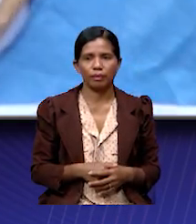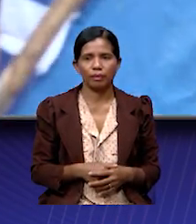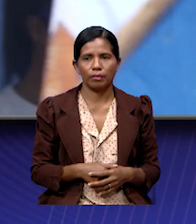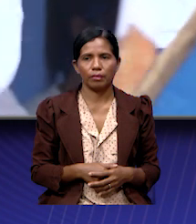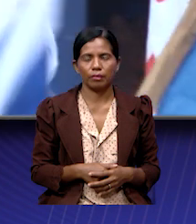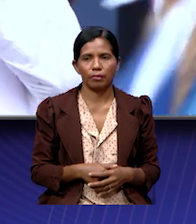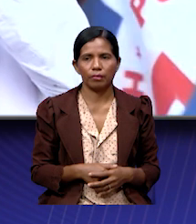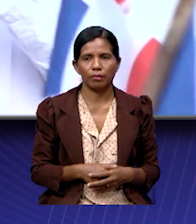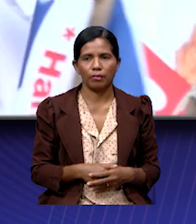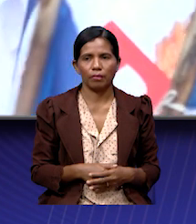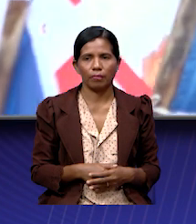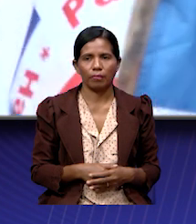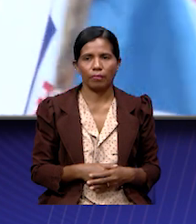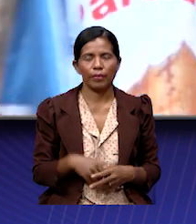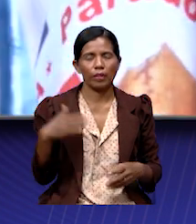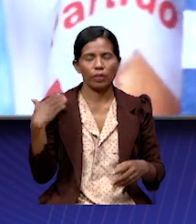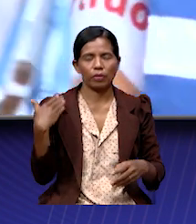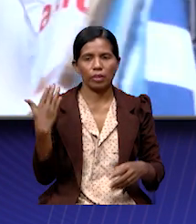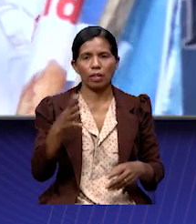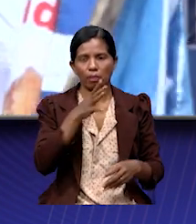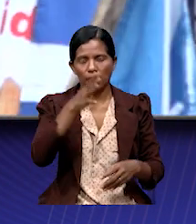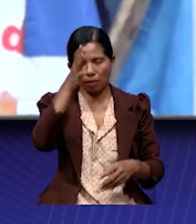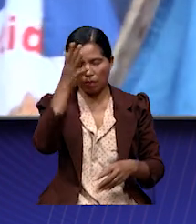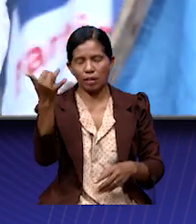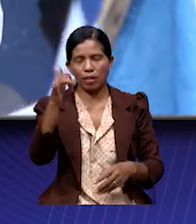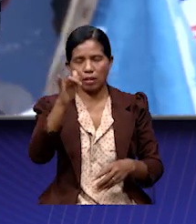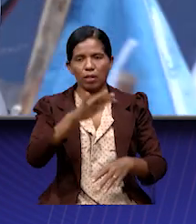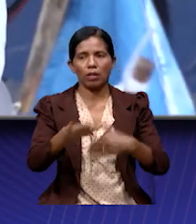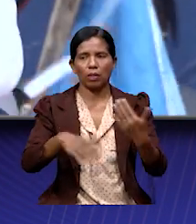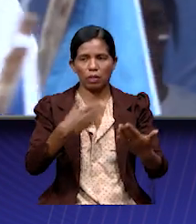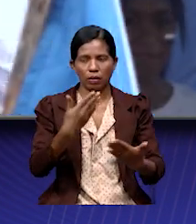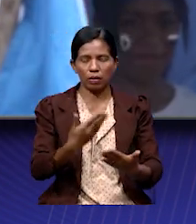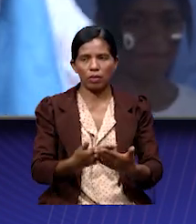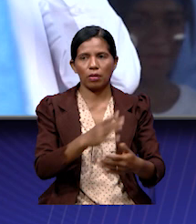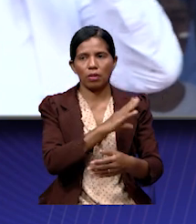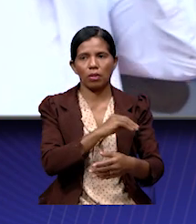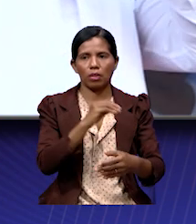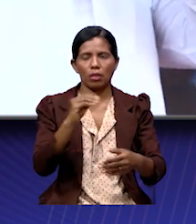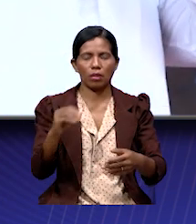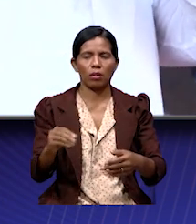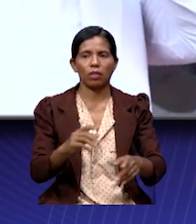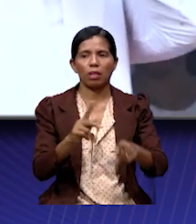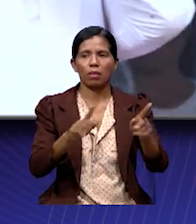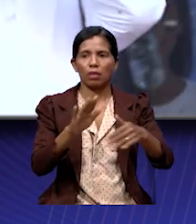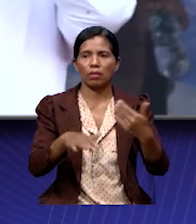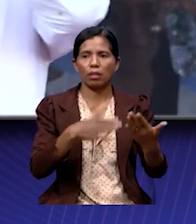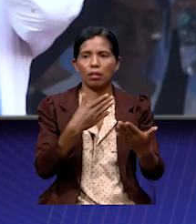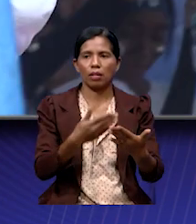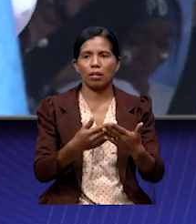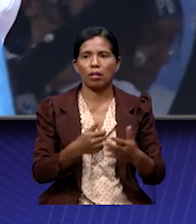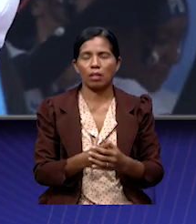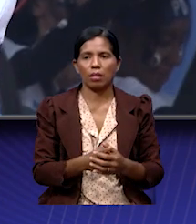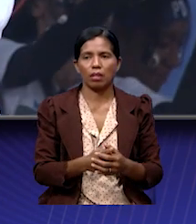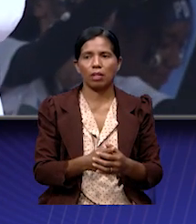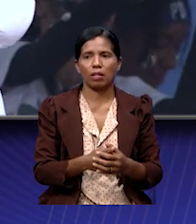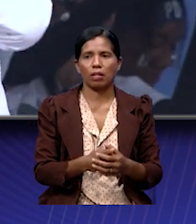Então, sou vencida e não amassida, compatriota, companheiro, camarada, e da rua